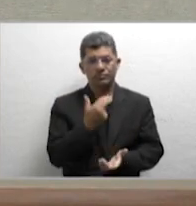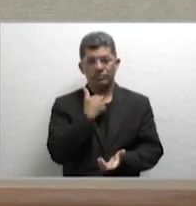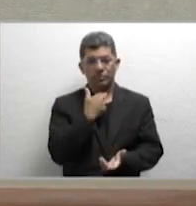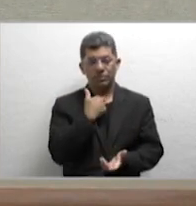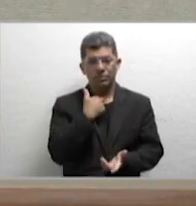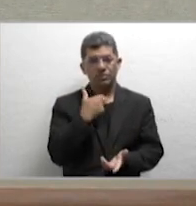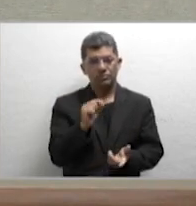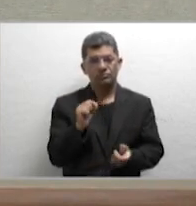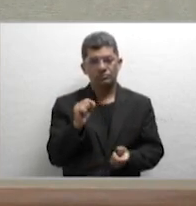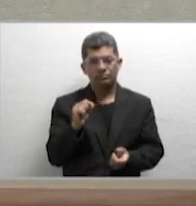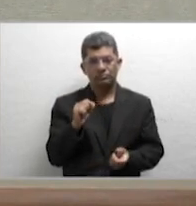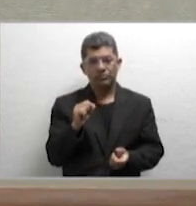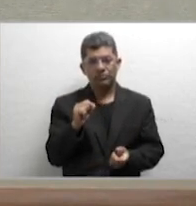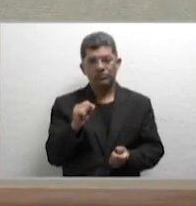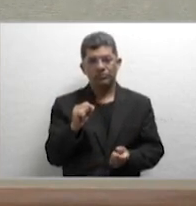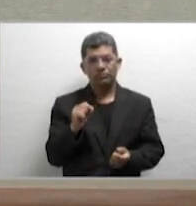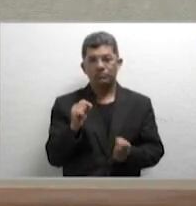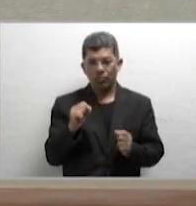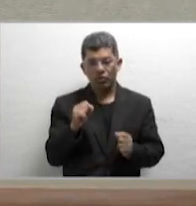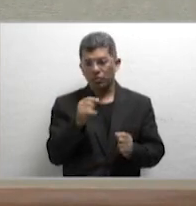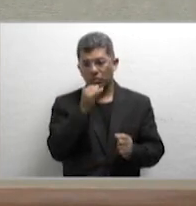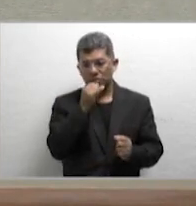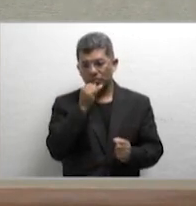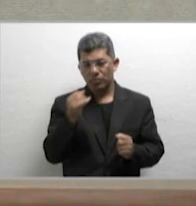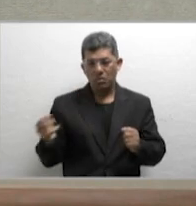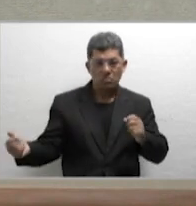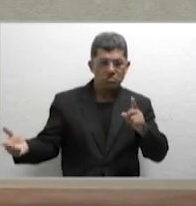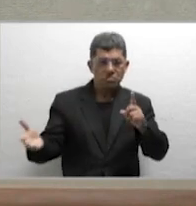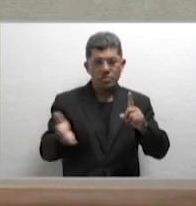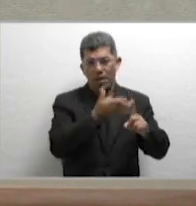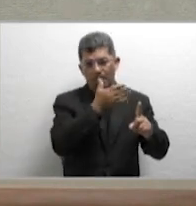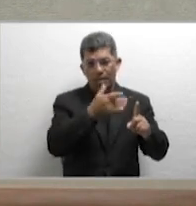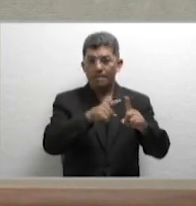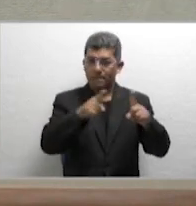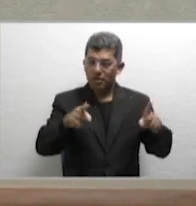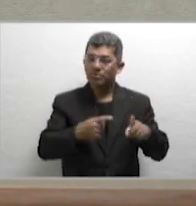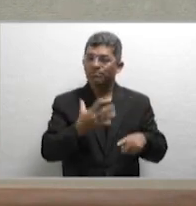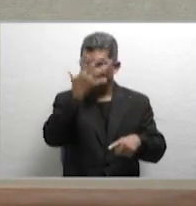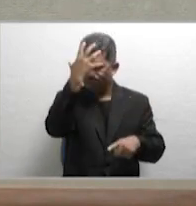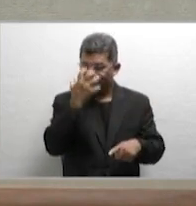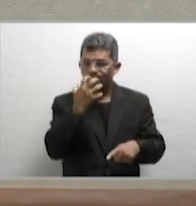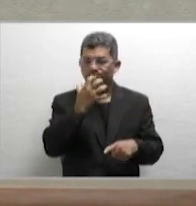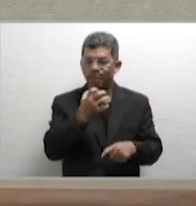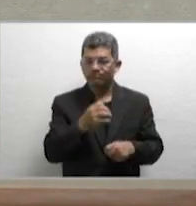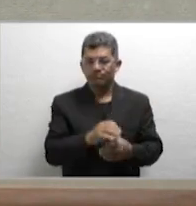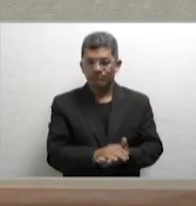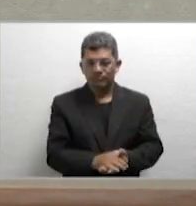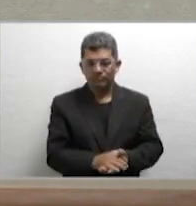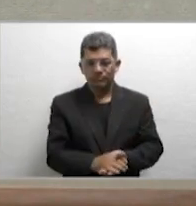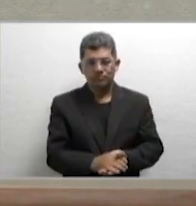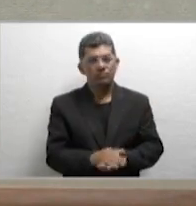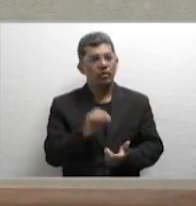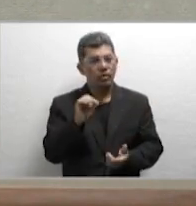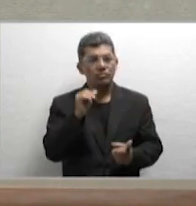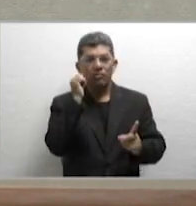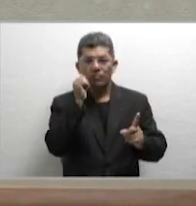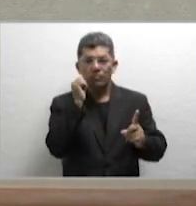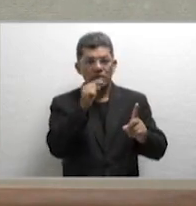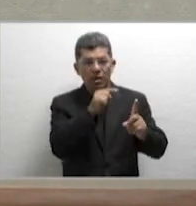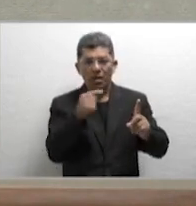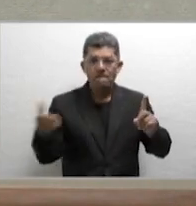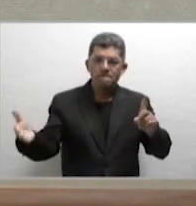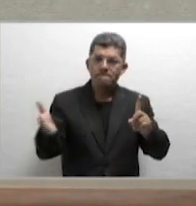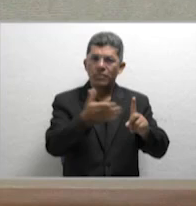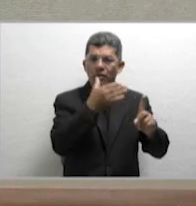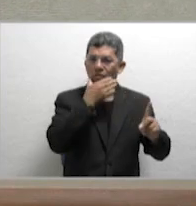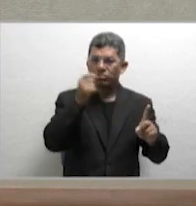desrespeitado, pode levar um tapa. Então, eu estou muito chateada por conta de uma mulher levar um